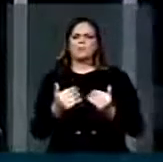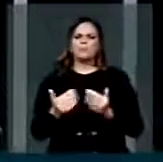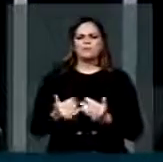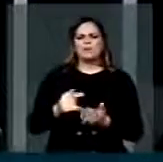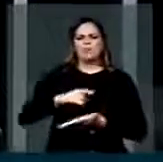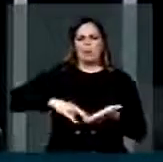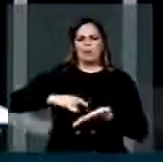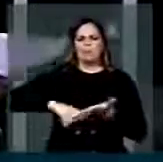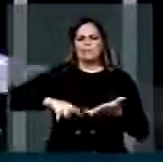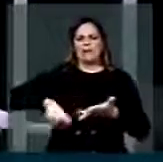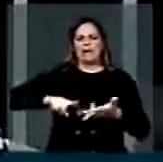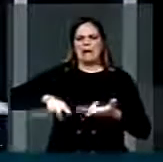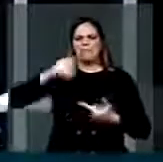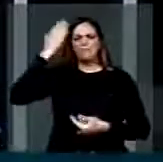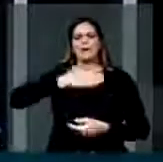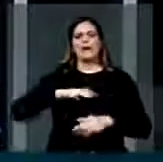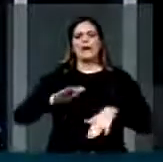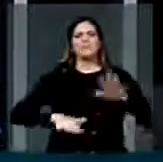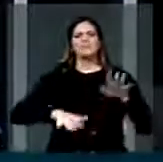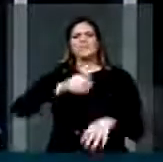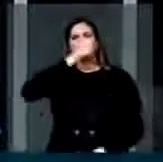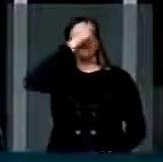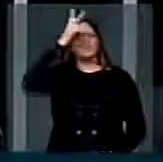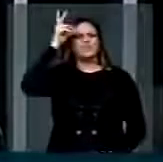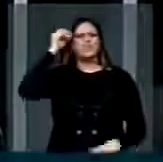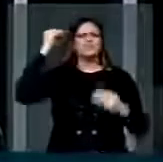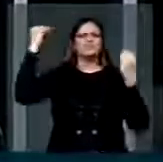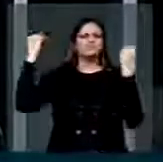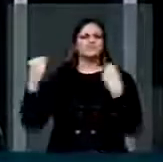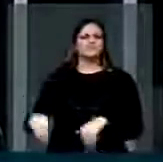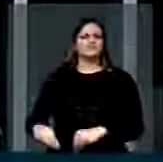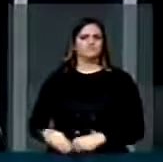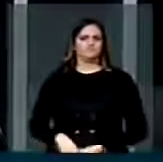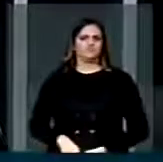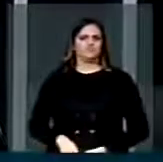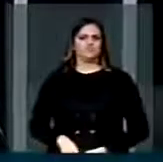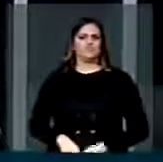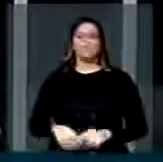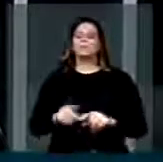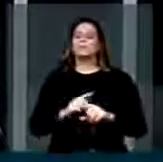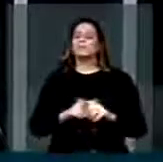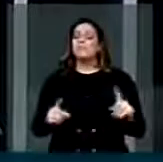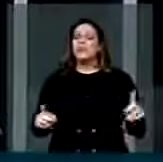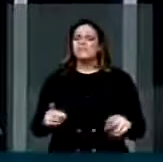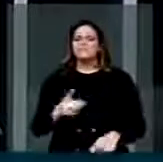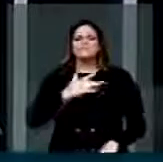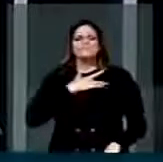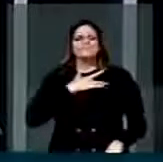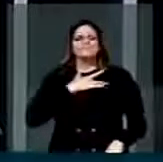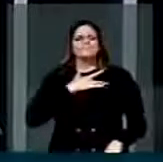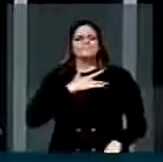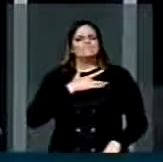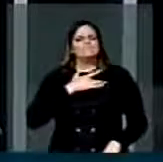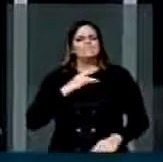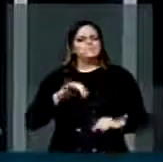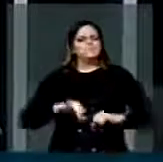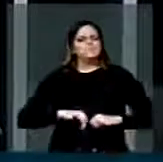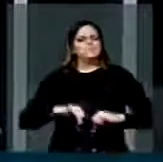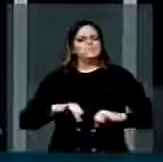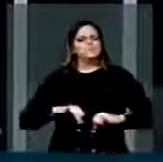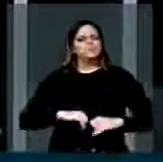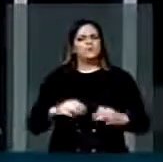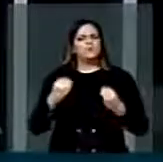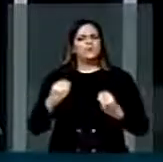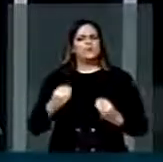tão grande que, às vezes, o prefeito desiste. Mas eu fico com a dor no coração quando a gente